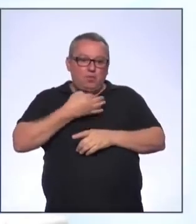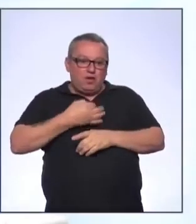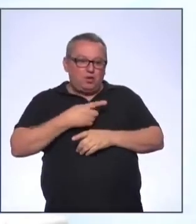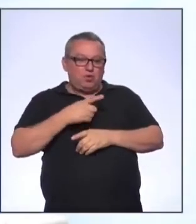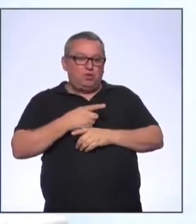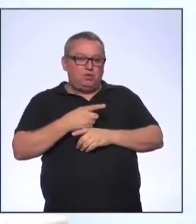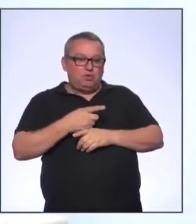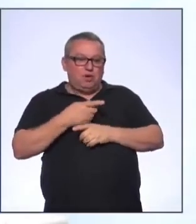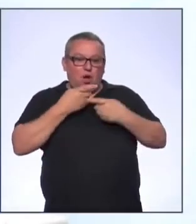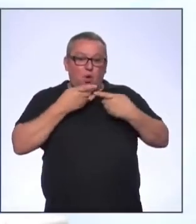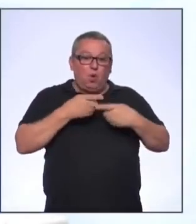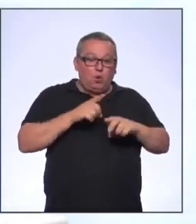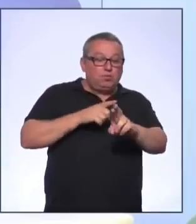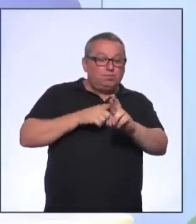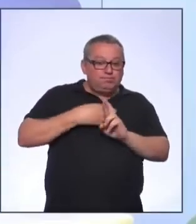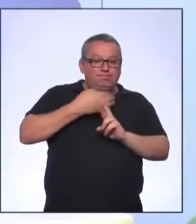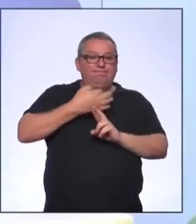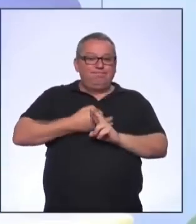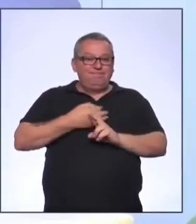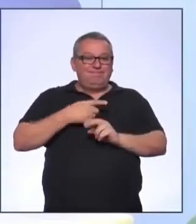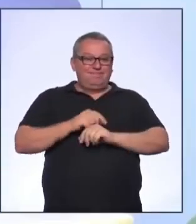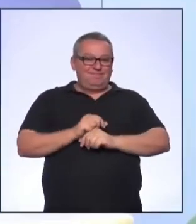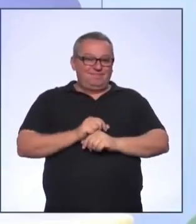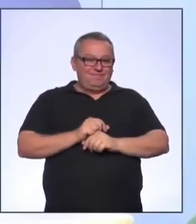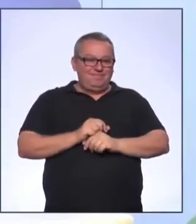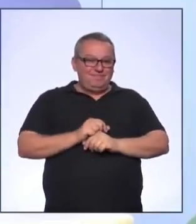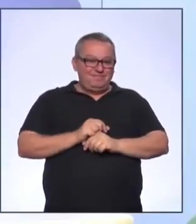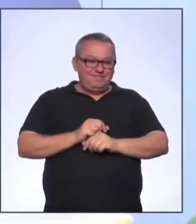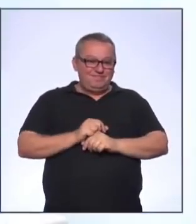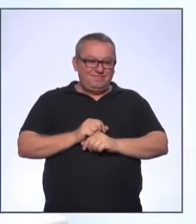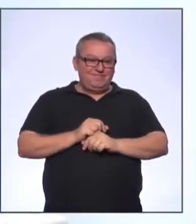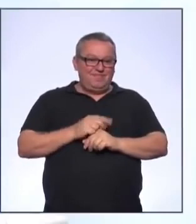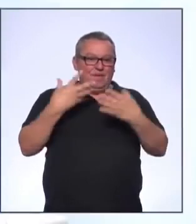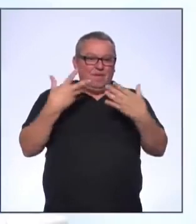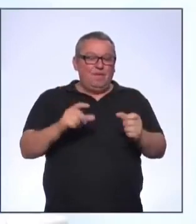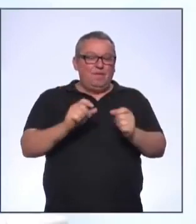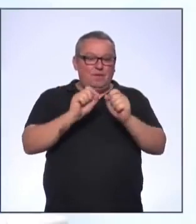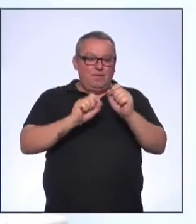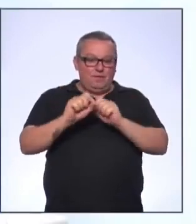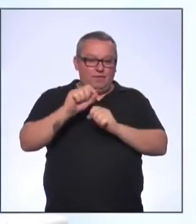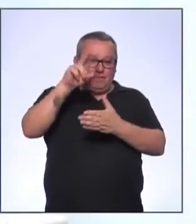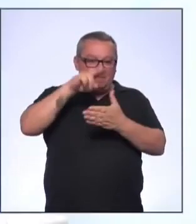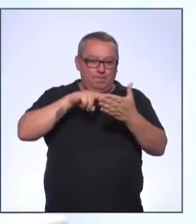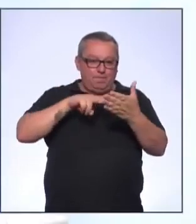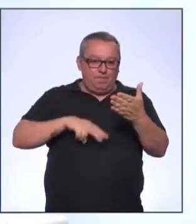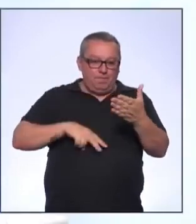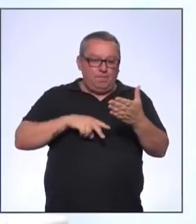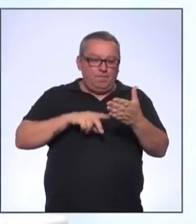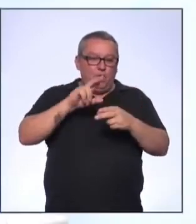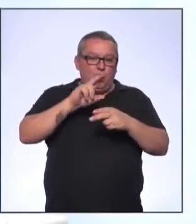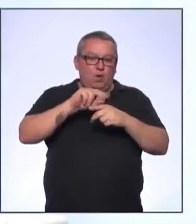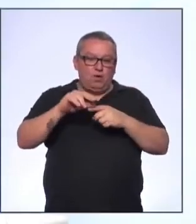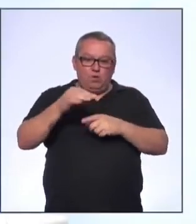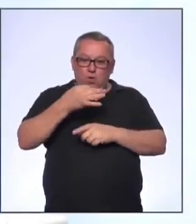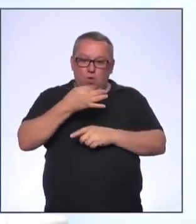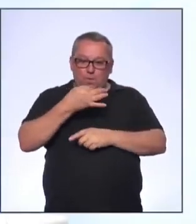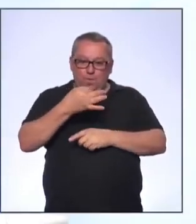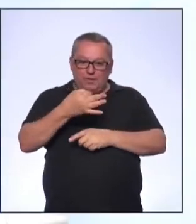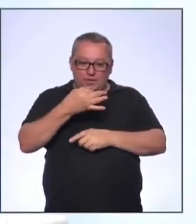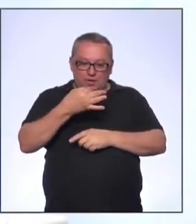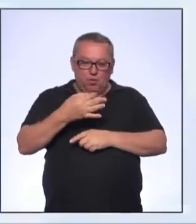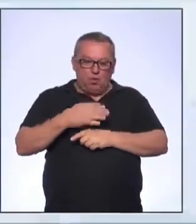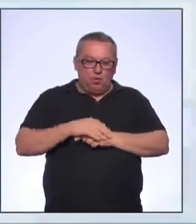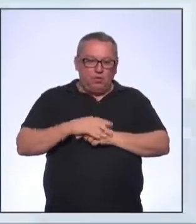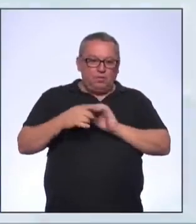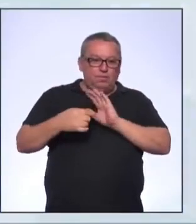mundo. Contra-argumento. Adorei. Adorei. É muito. Vamos fazer o seguinte, vamos ler agora um artigo de opinião, vou tentar deixar ele